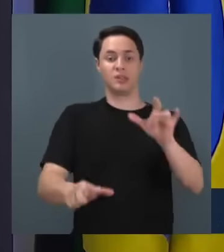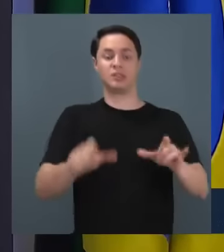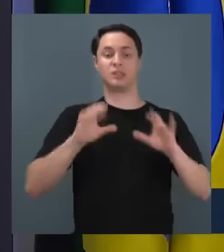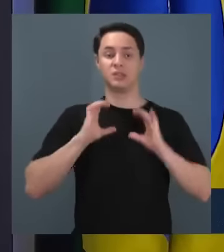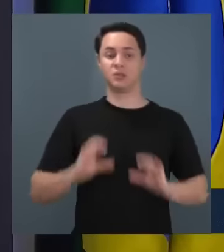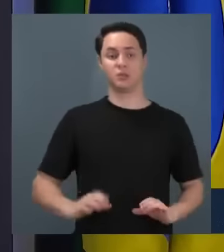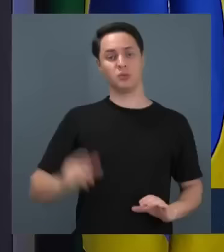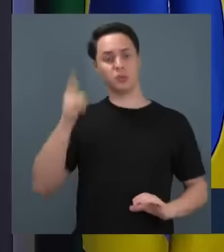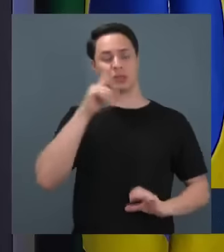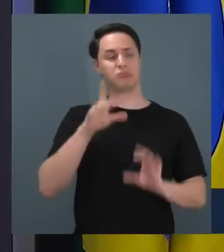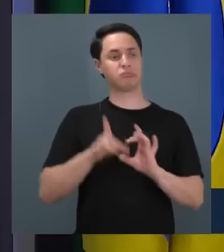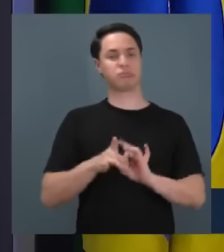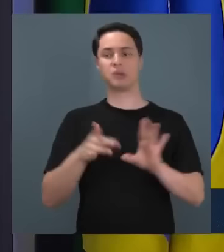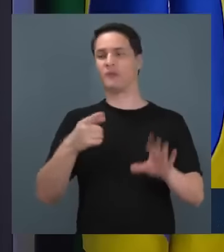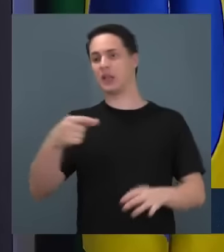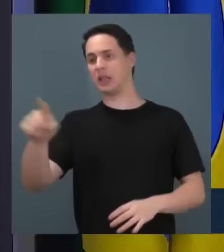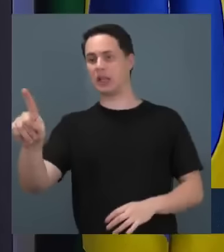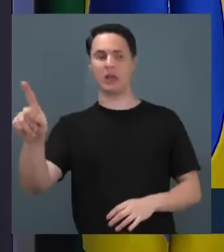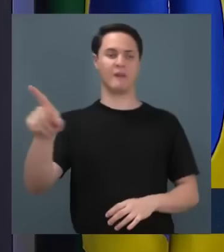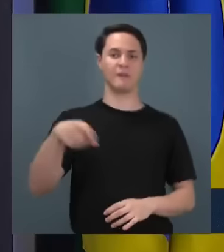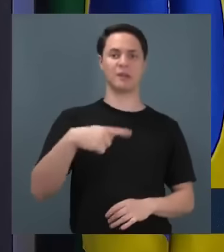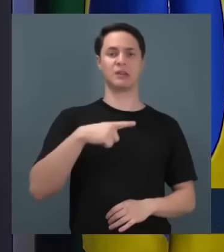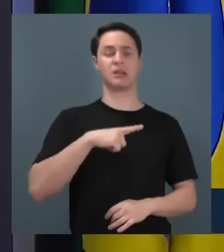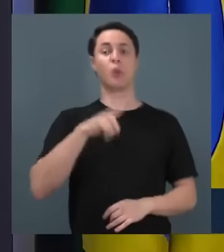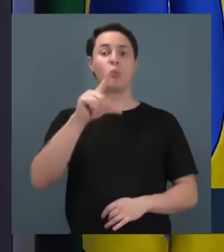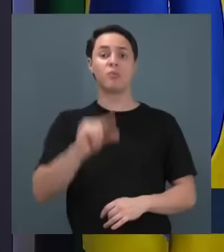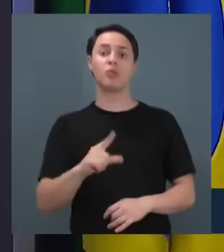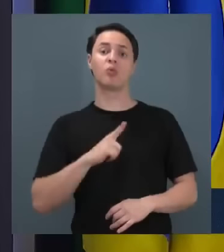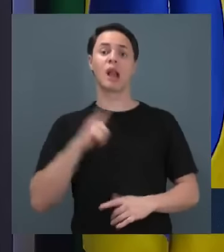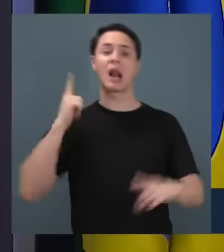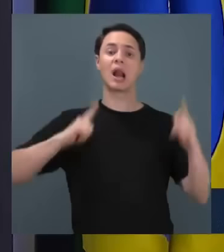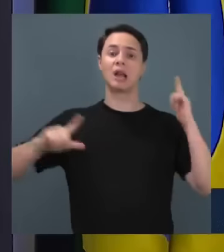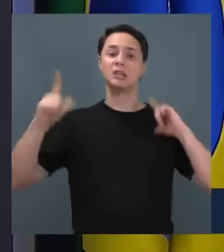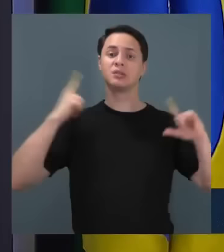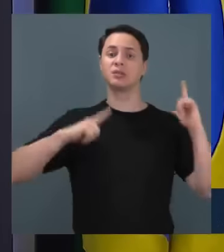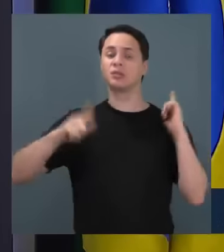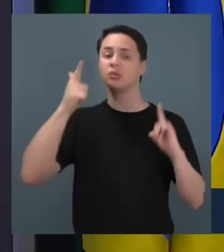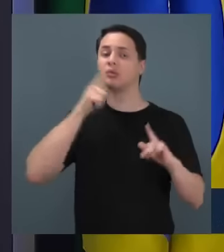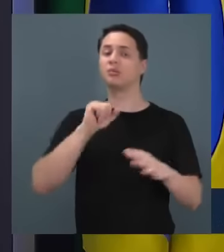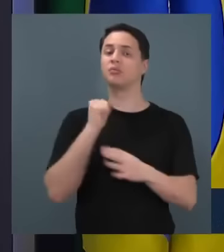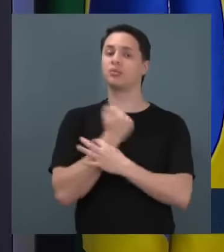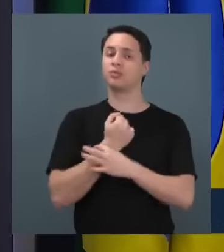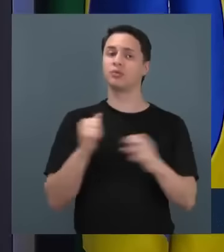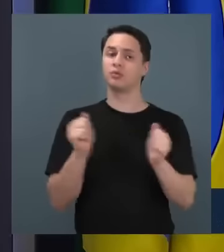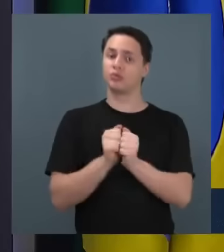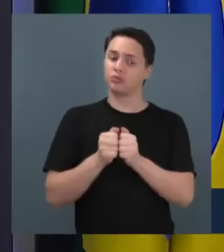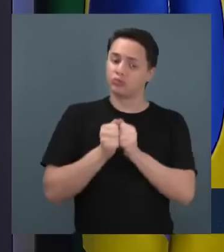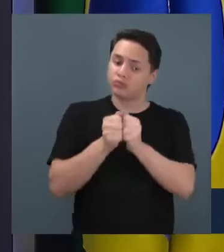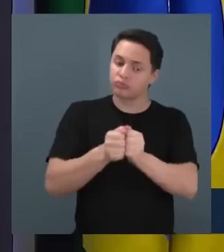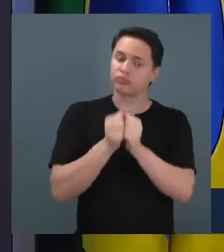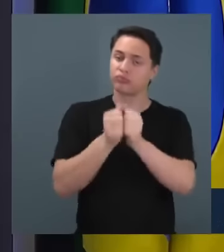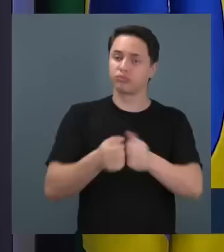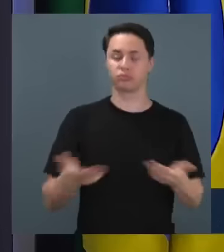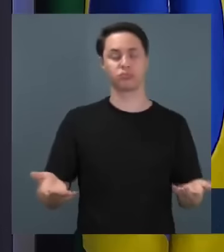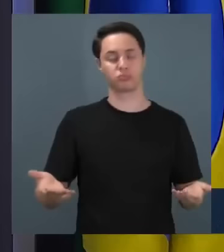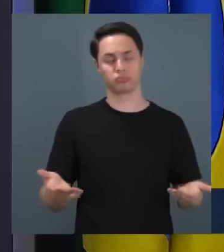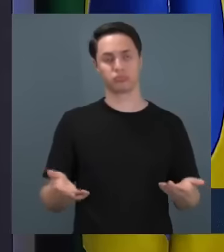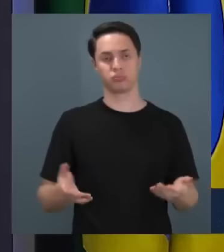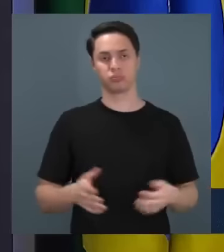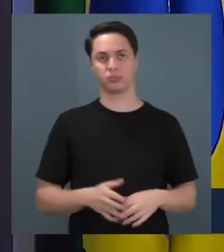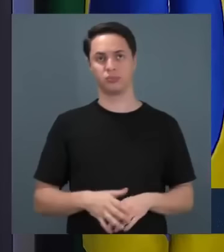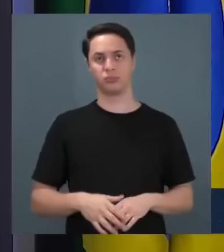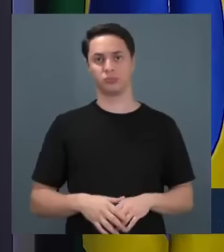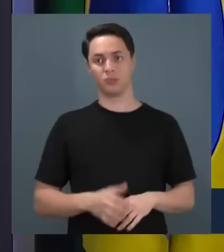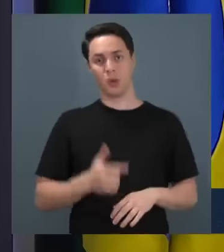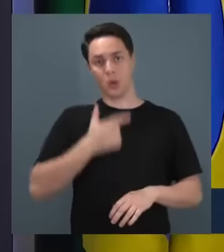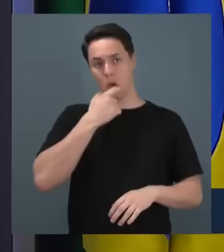possa ir e vir. Ter um mínimo de lazer com a força de segurança nacional, estando junto. Homens de